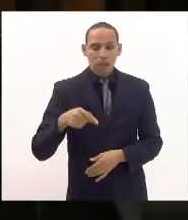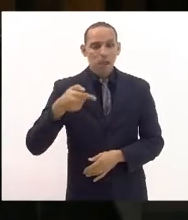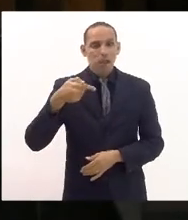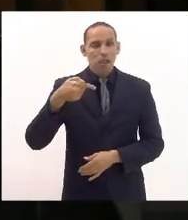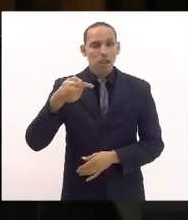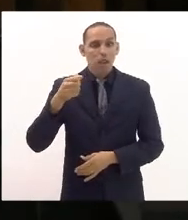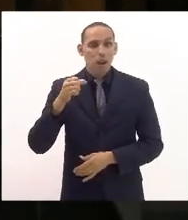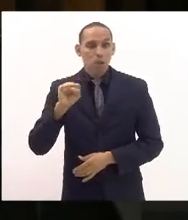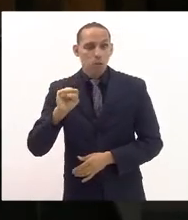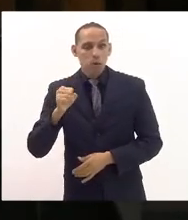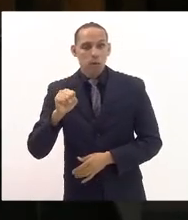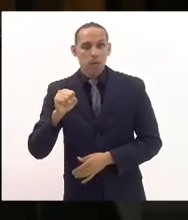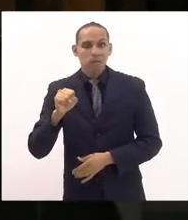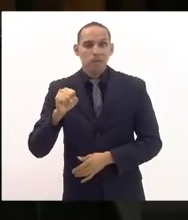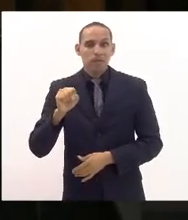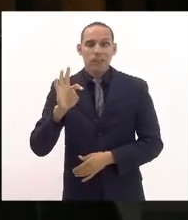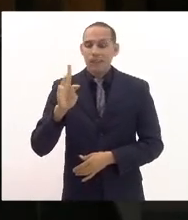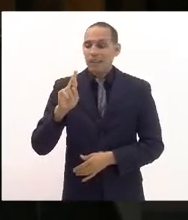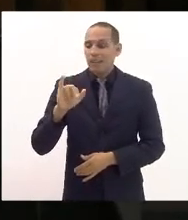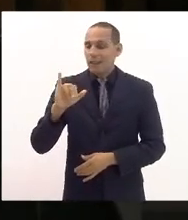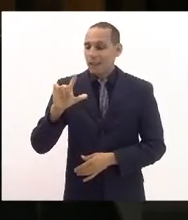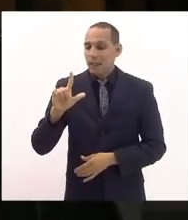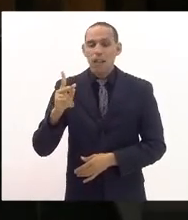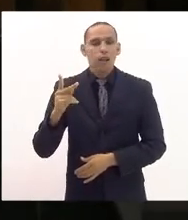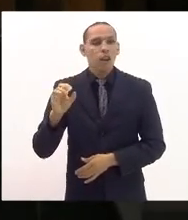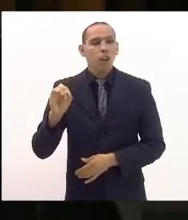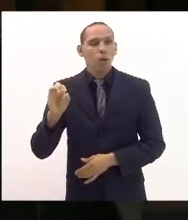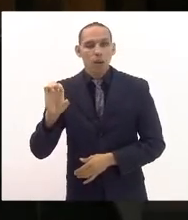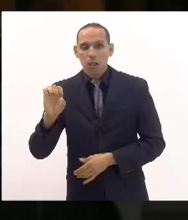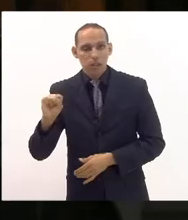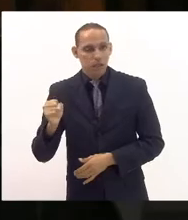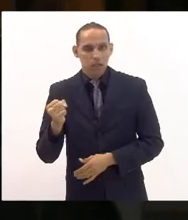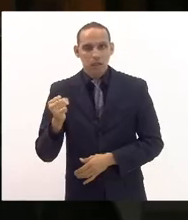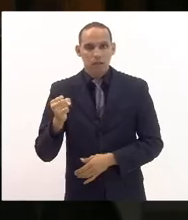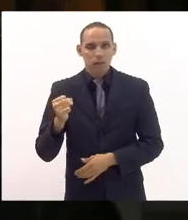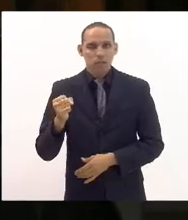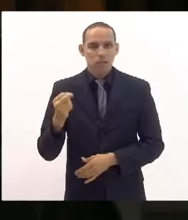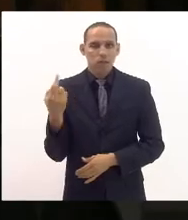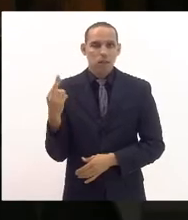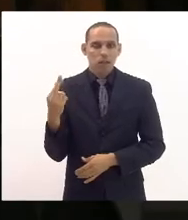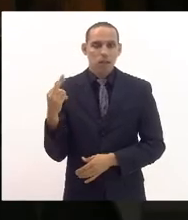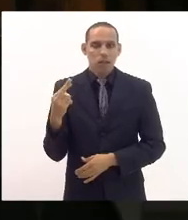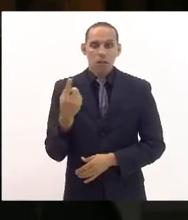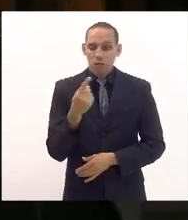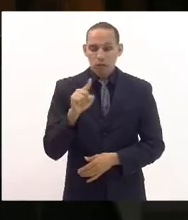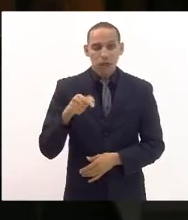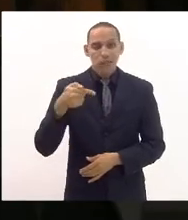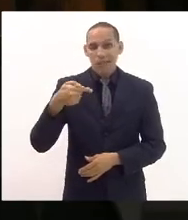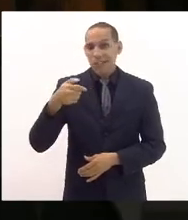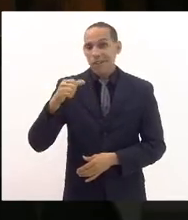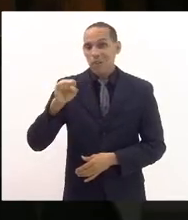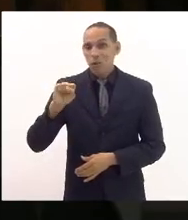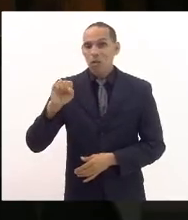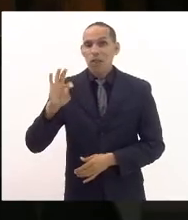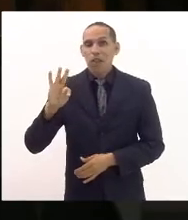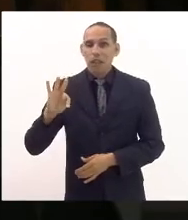1,78 trilhões de reais 1,78